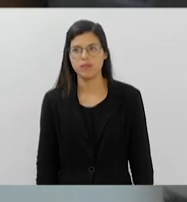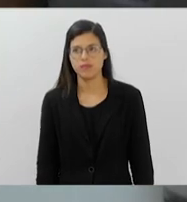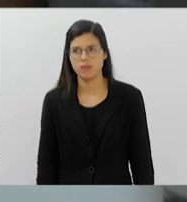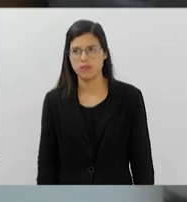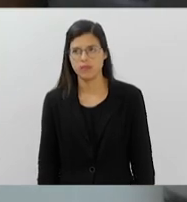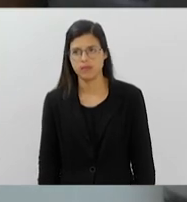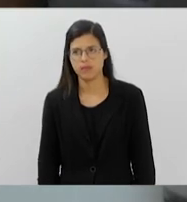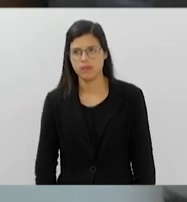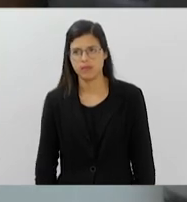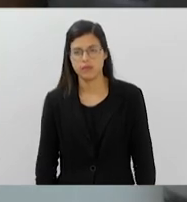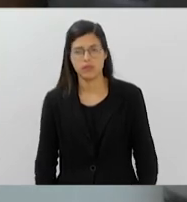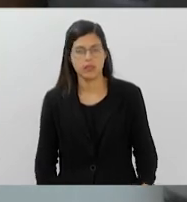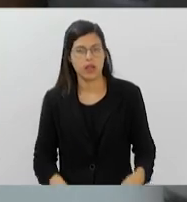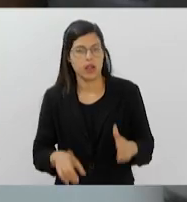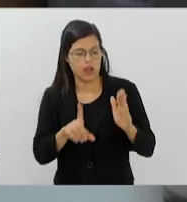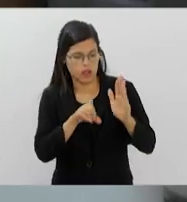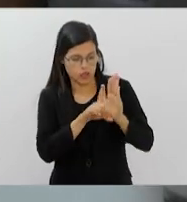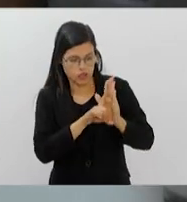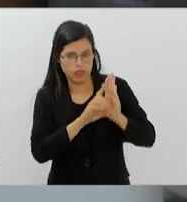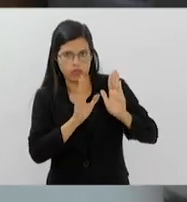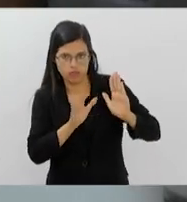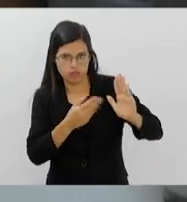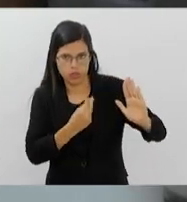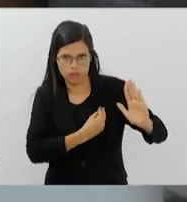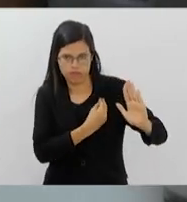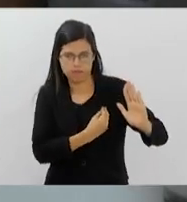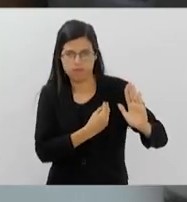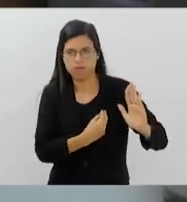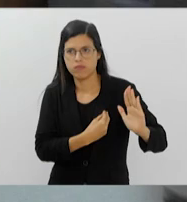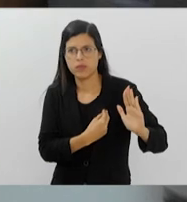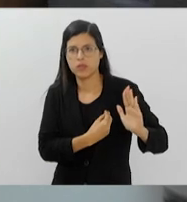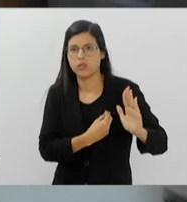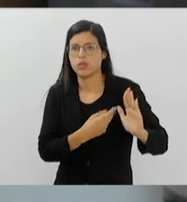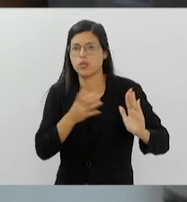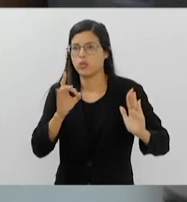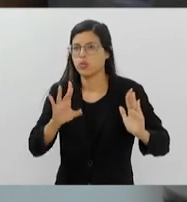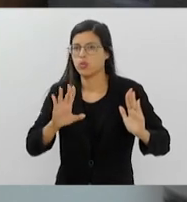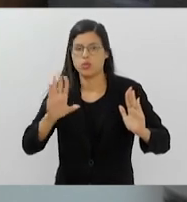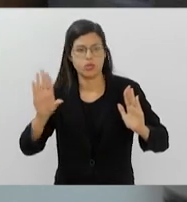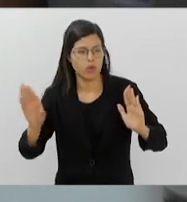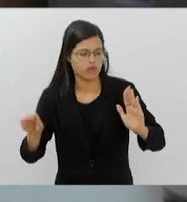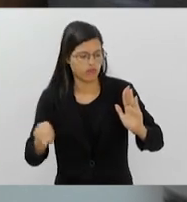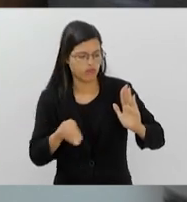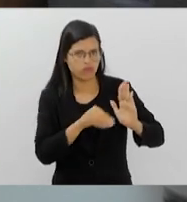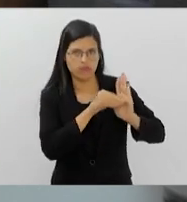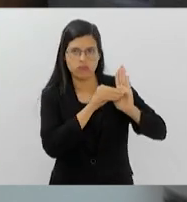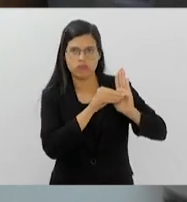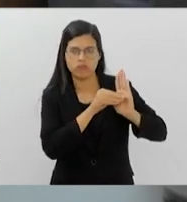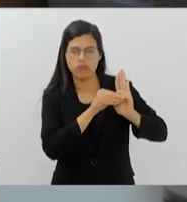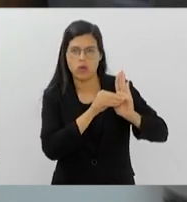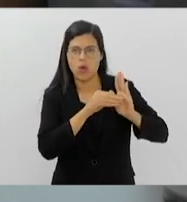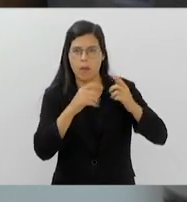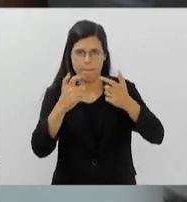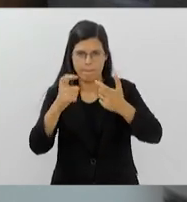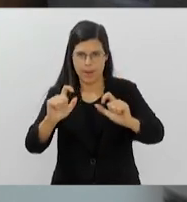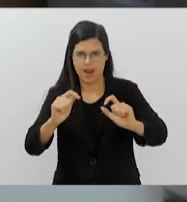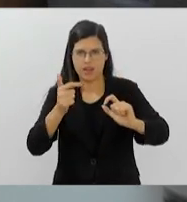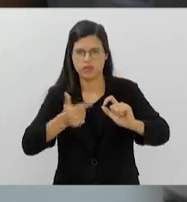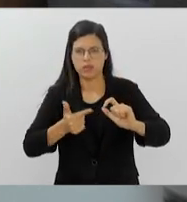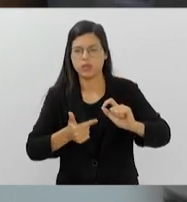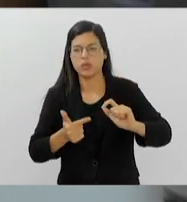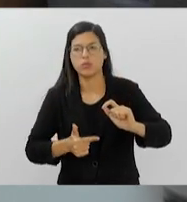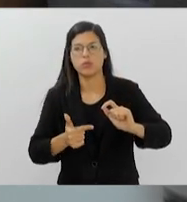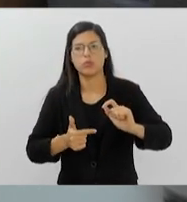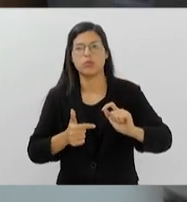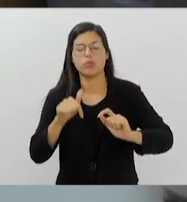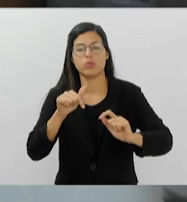Ele está pegando uma legislação existente e está apenas incluindo um parágrafo segundo, que